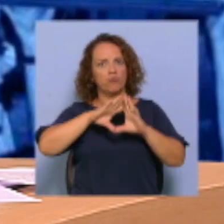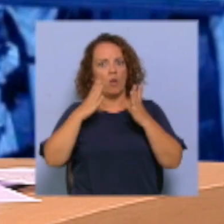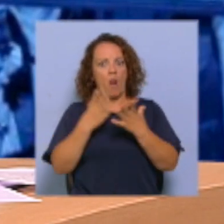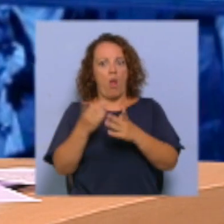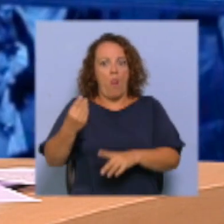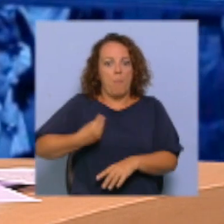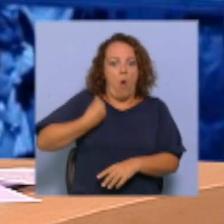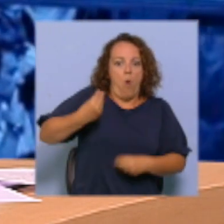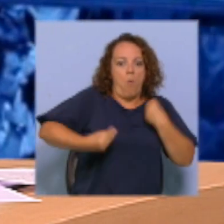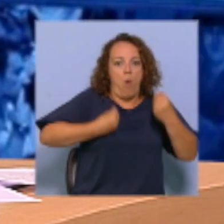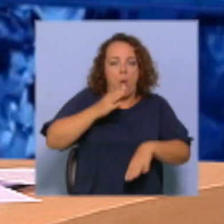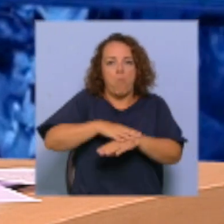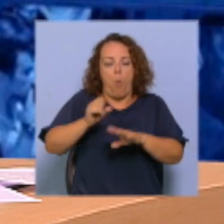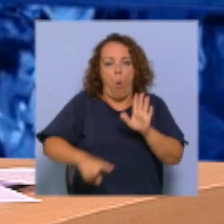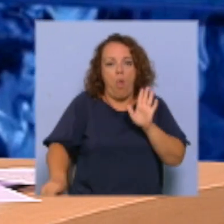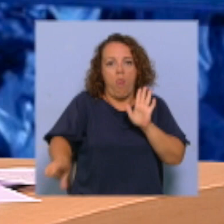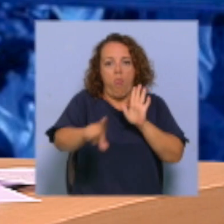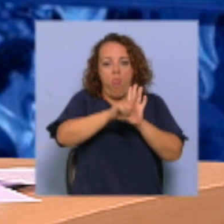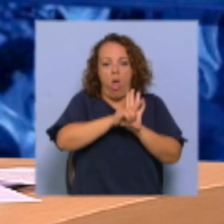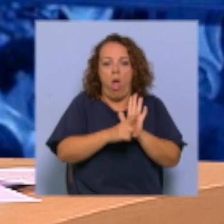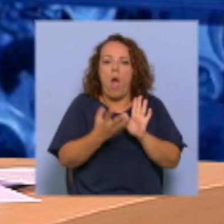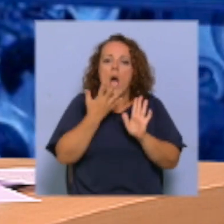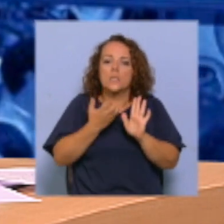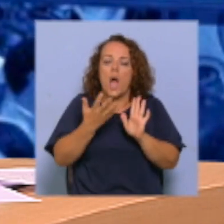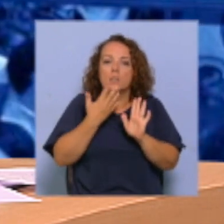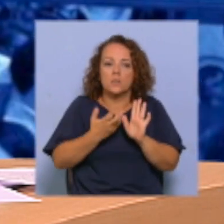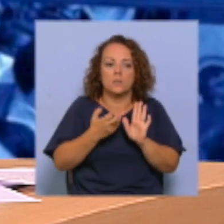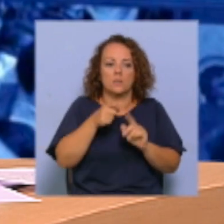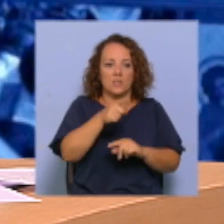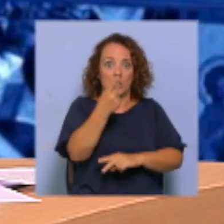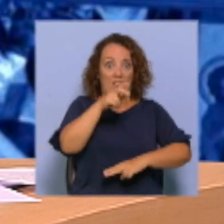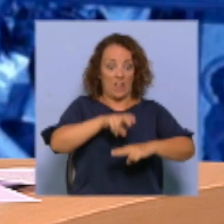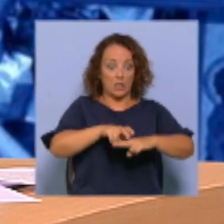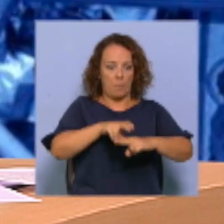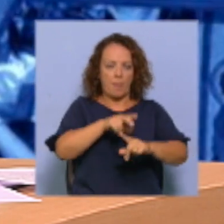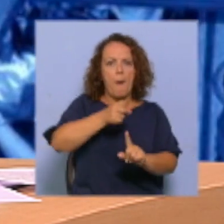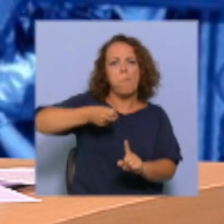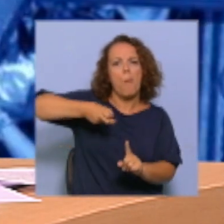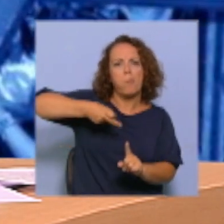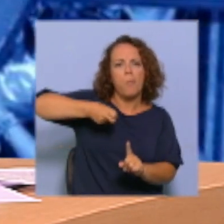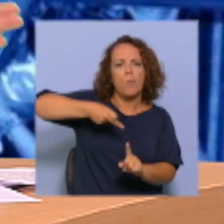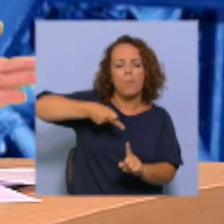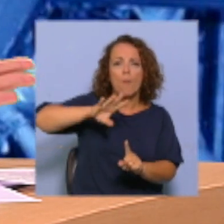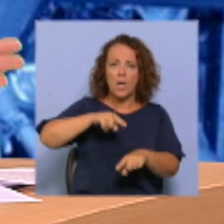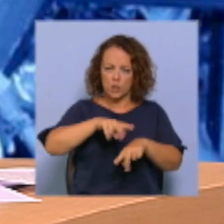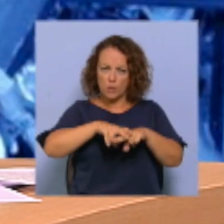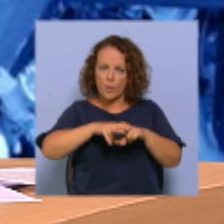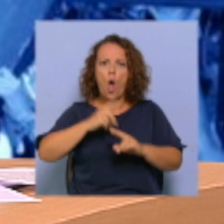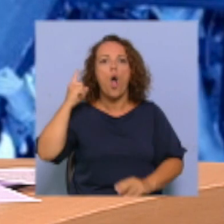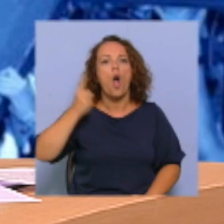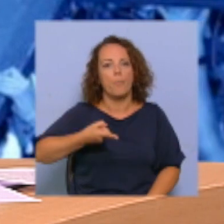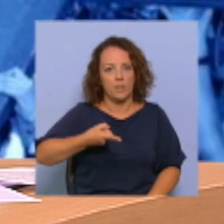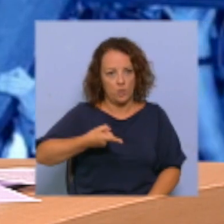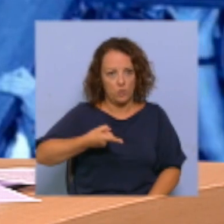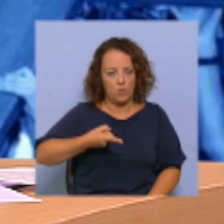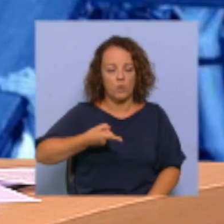com a ilegalidade, ou seja, com a falta de assiduidade a uma disciplina disciplina que é obrigatória, muito recentemente